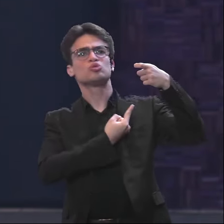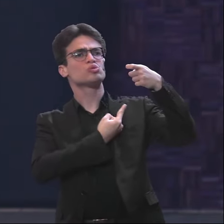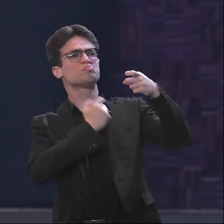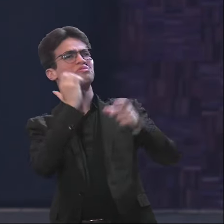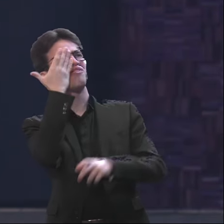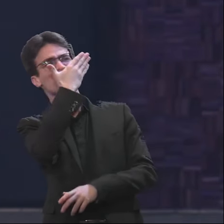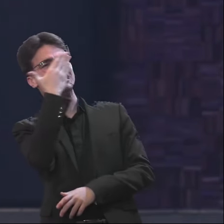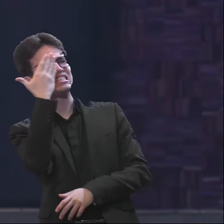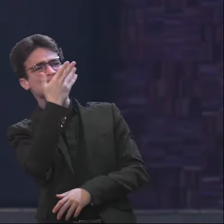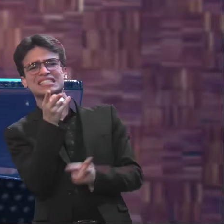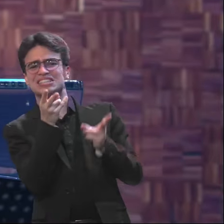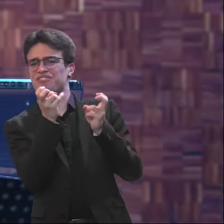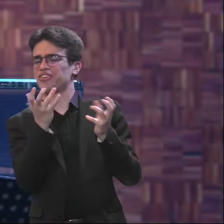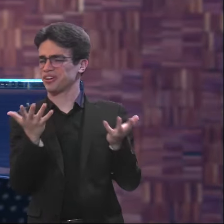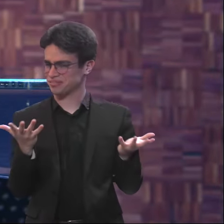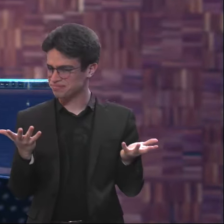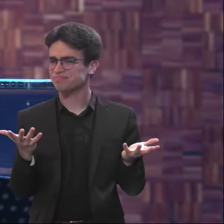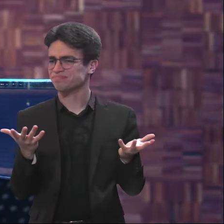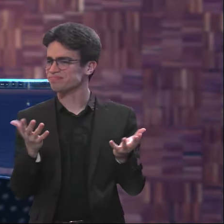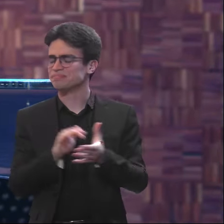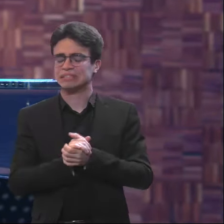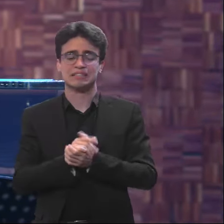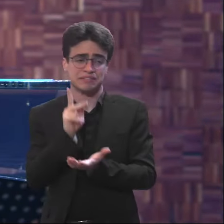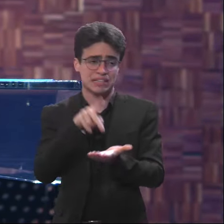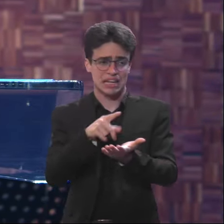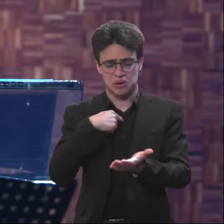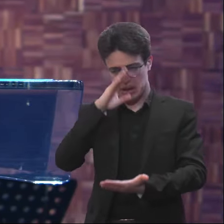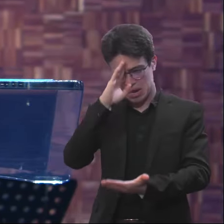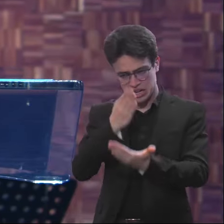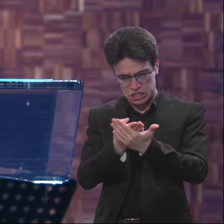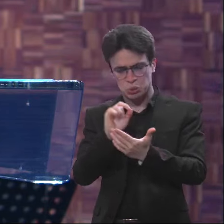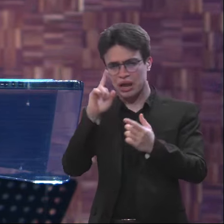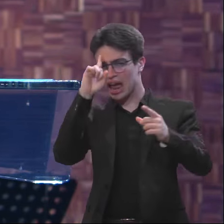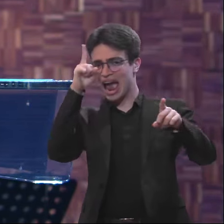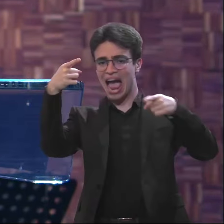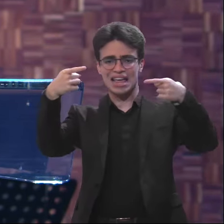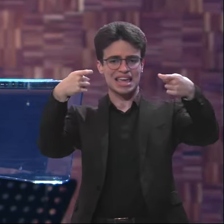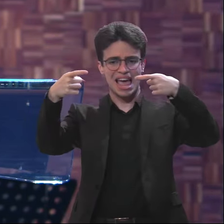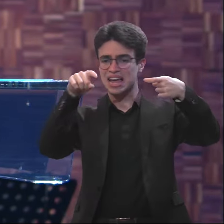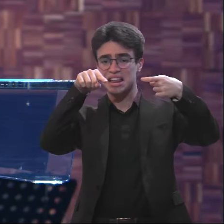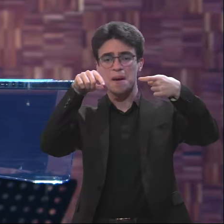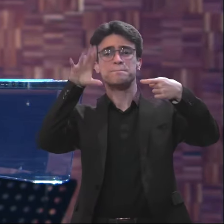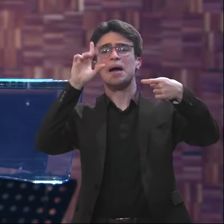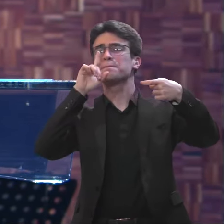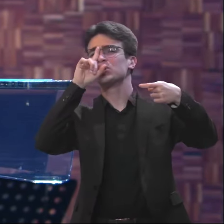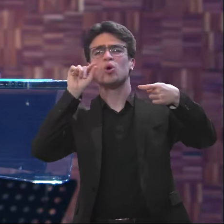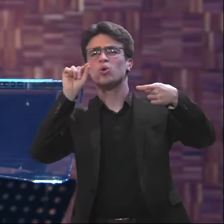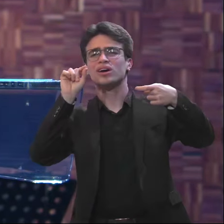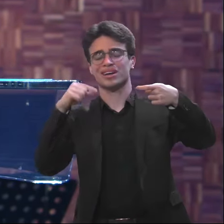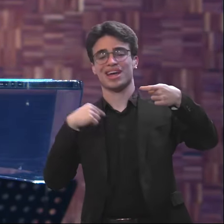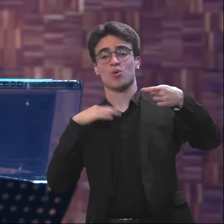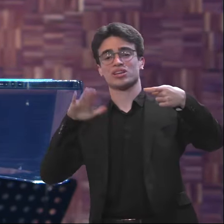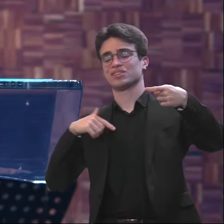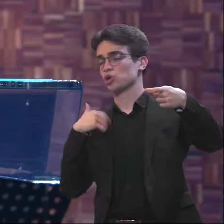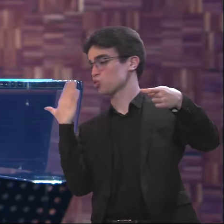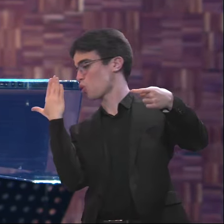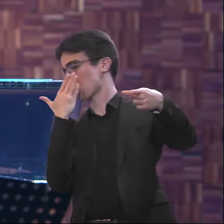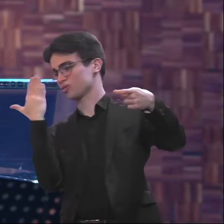as guerras mais perigosas são aquelas que não conseguimos ver. Nesse tipo de